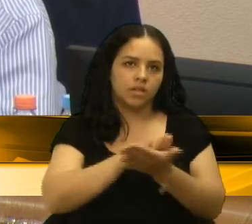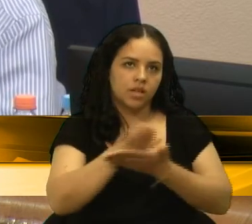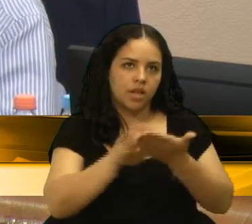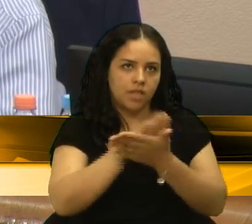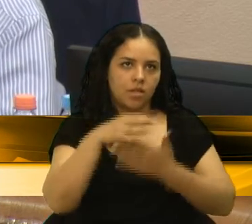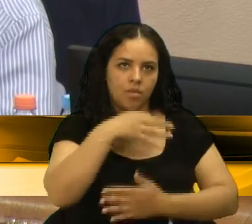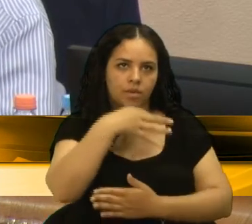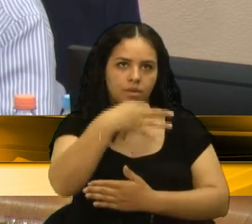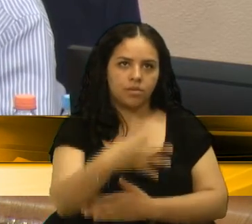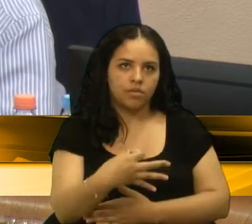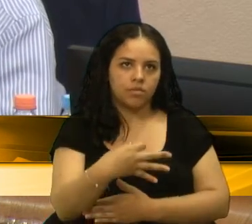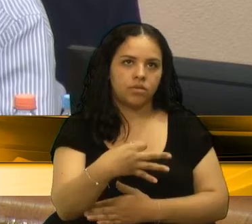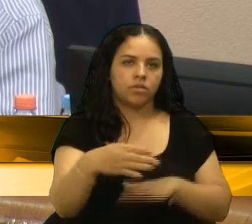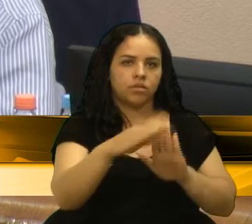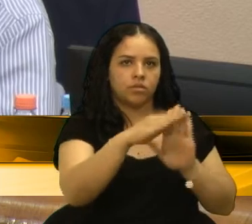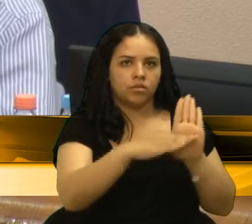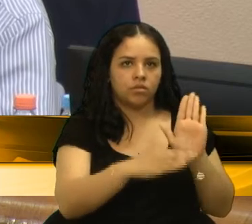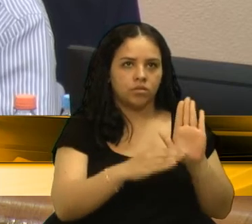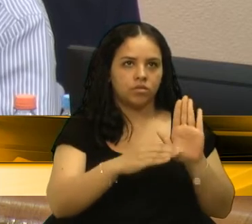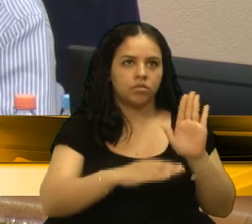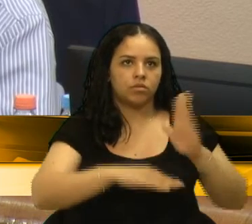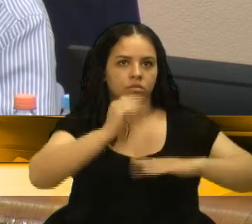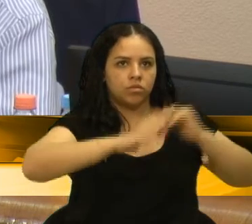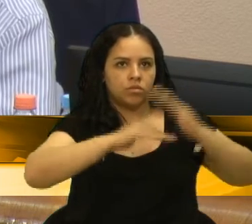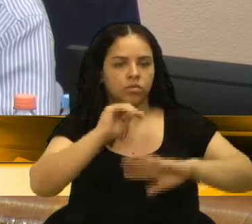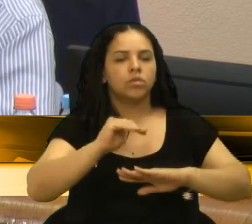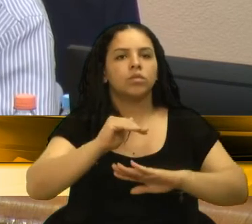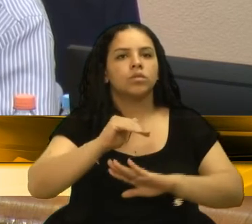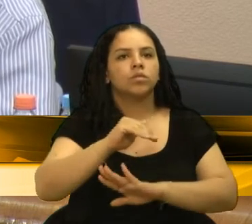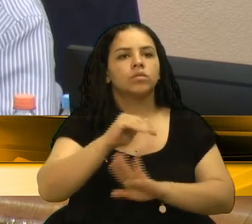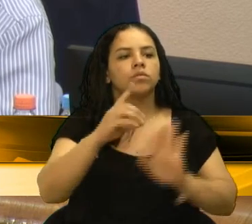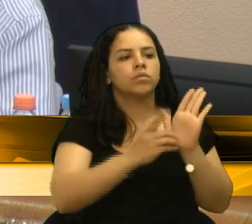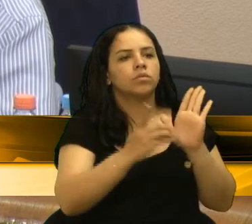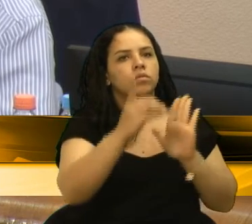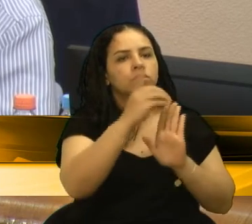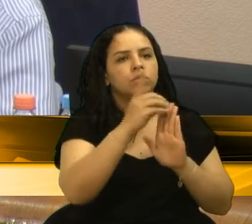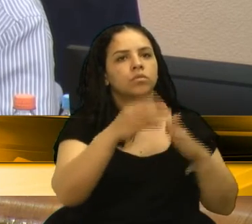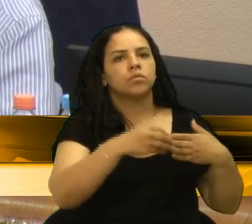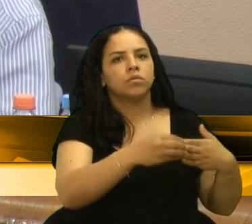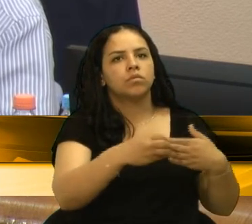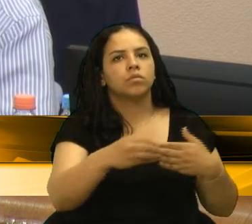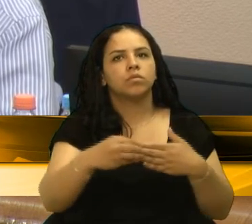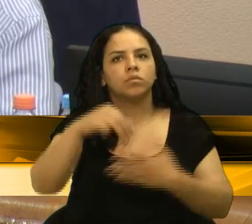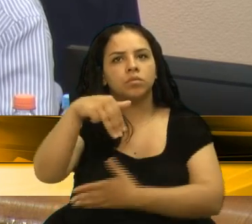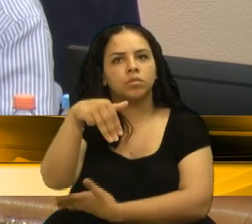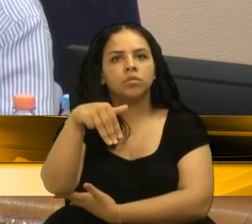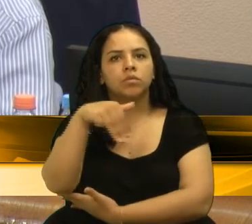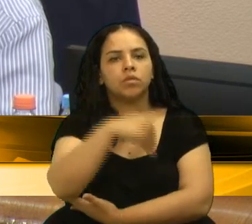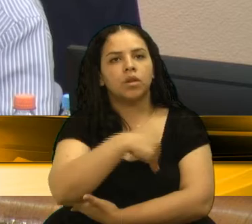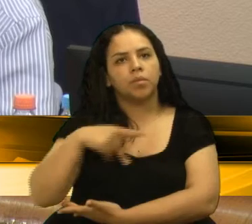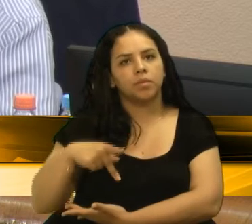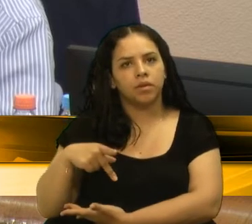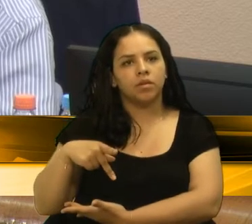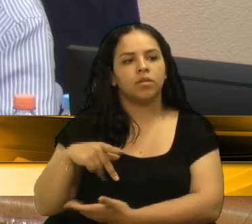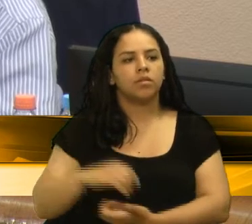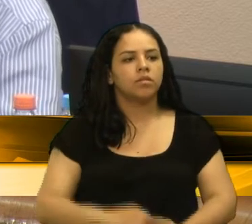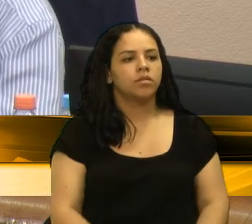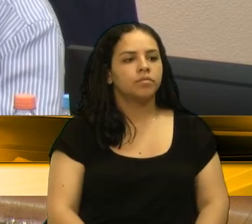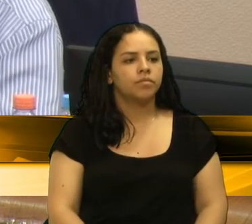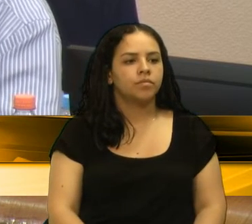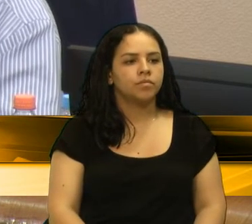sugestões aportadas e ao texto construído do decreto, o texto do decreto foi encaminhado para o Ministério Público Federal para o conhecimento, apontamento,